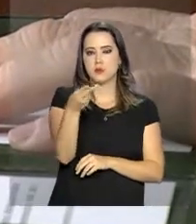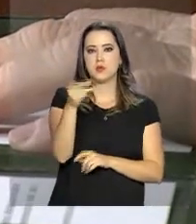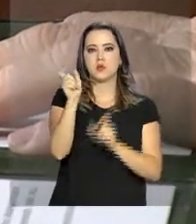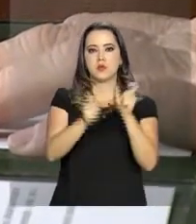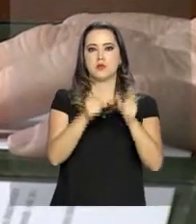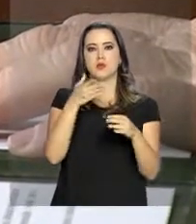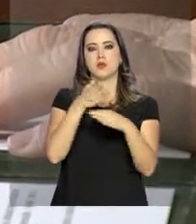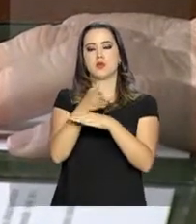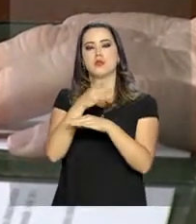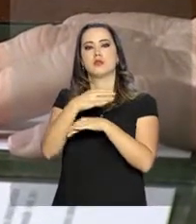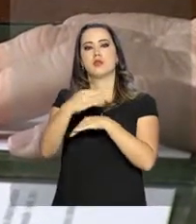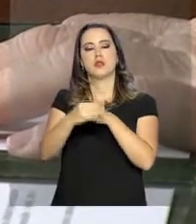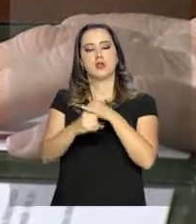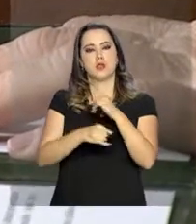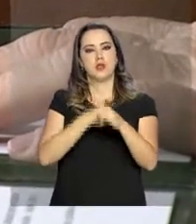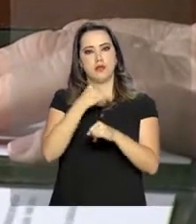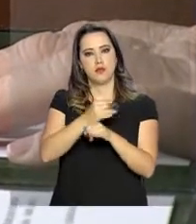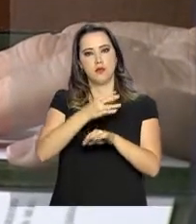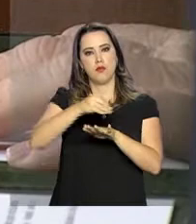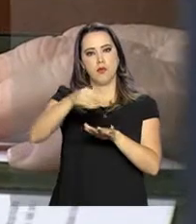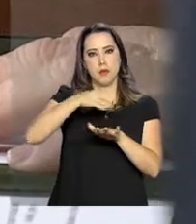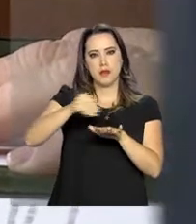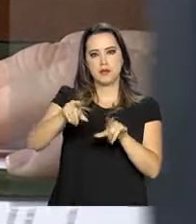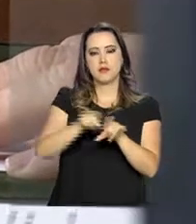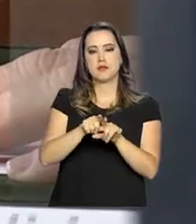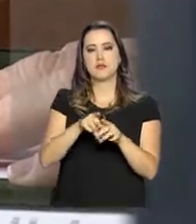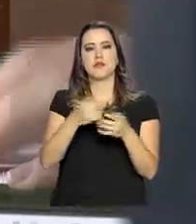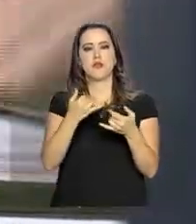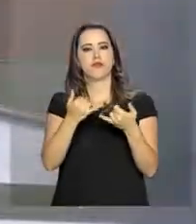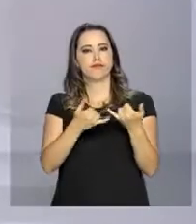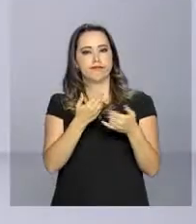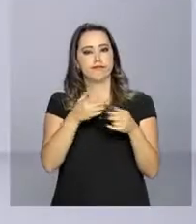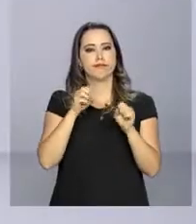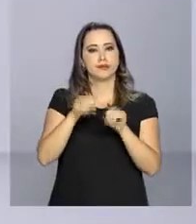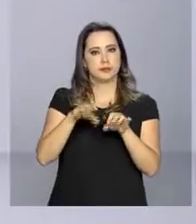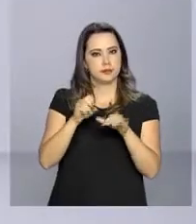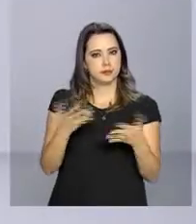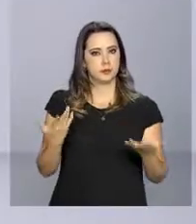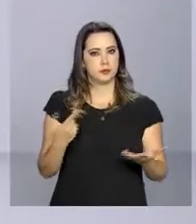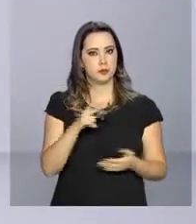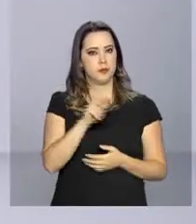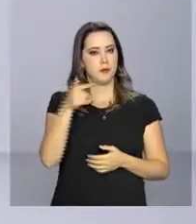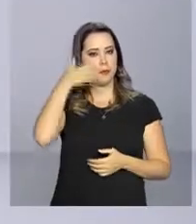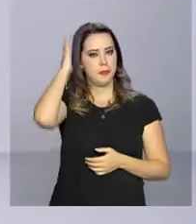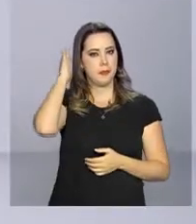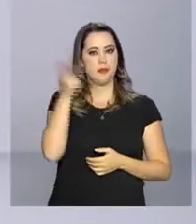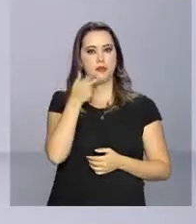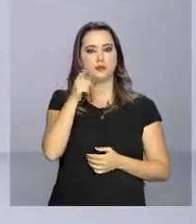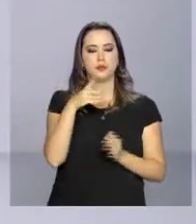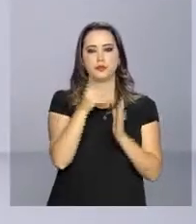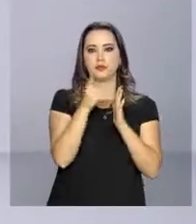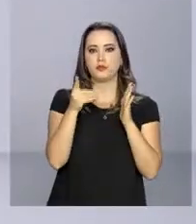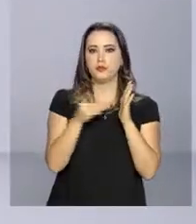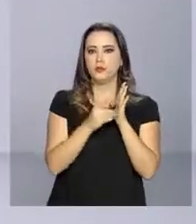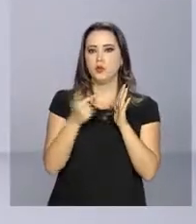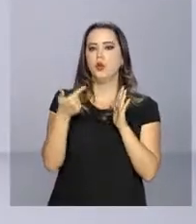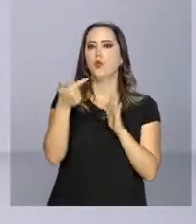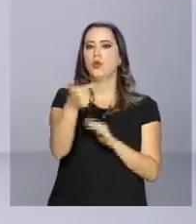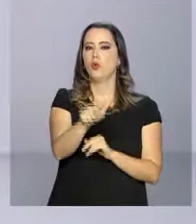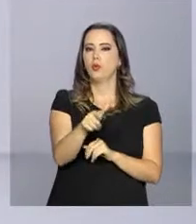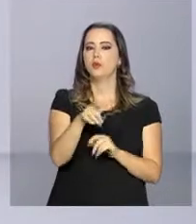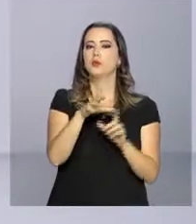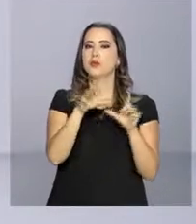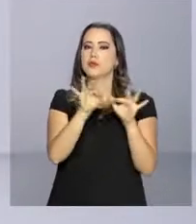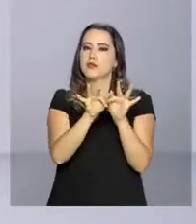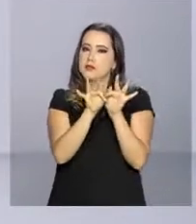acesso à informação entretenimento e educação o presidente michel temer disse que o decreto é mais um ato